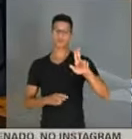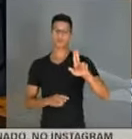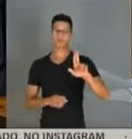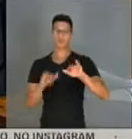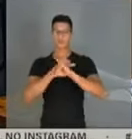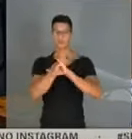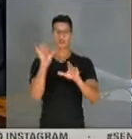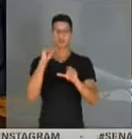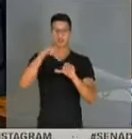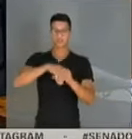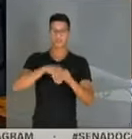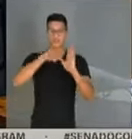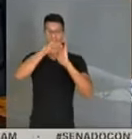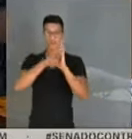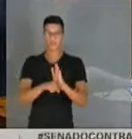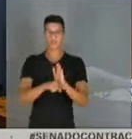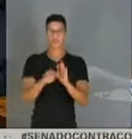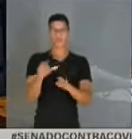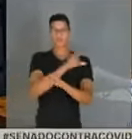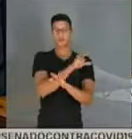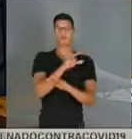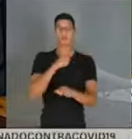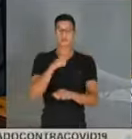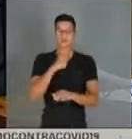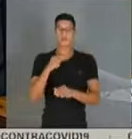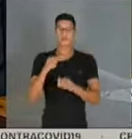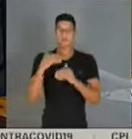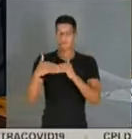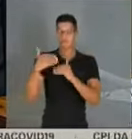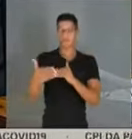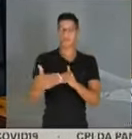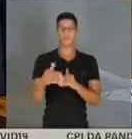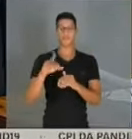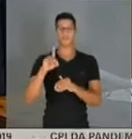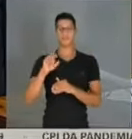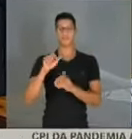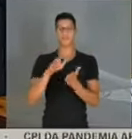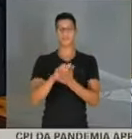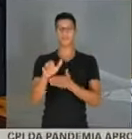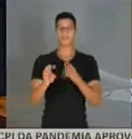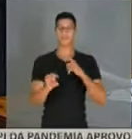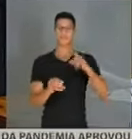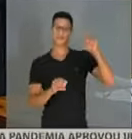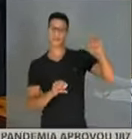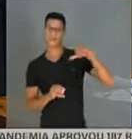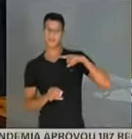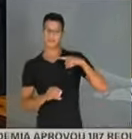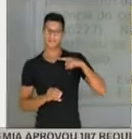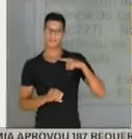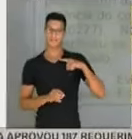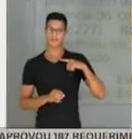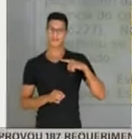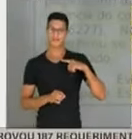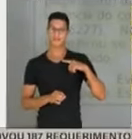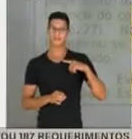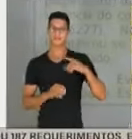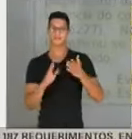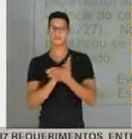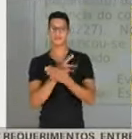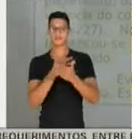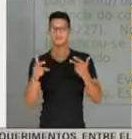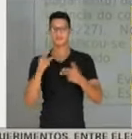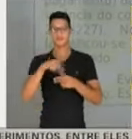cita a instauração de uma investigação preliminar sumária. Passe, por favor, o despacho. Aqui vem algo que eu